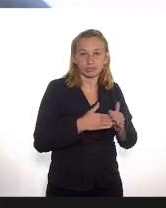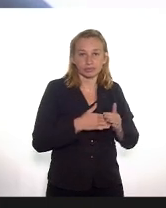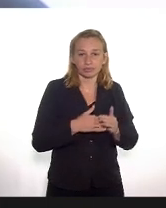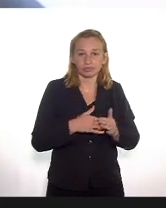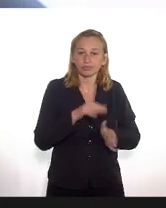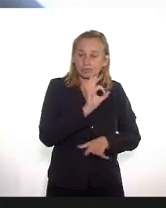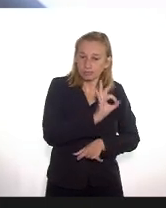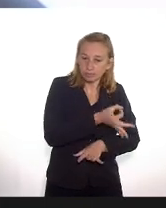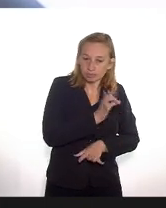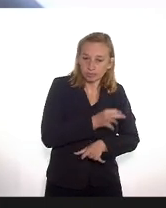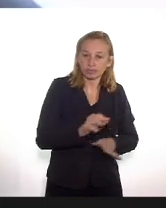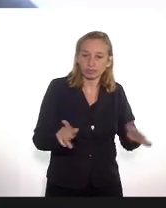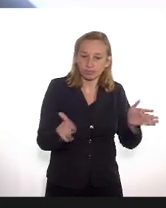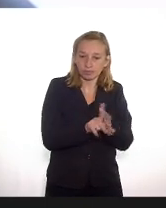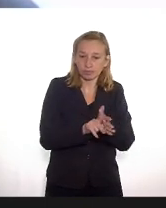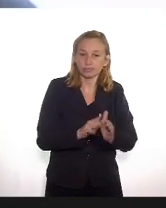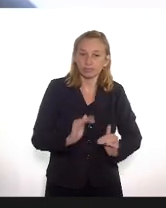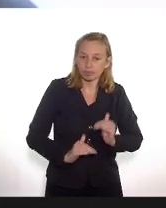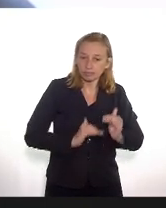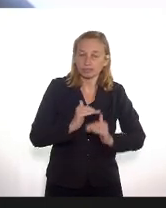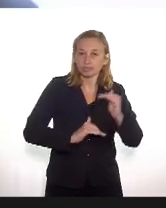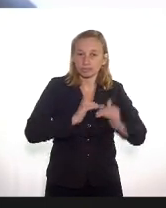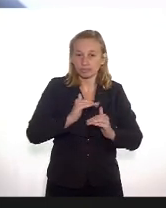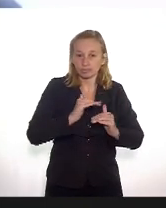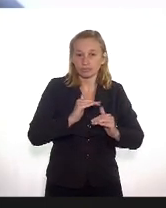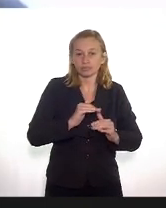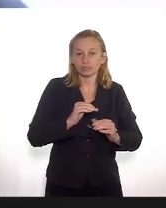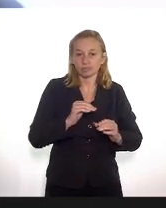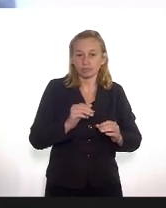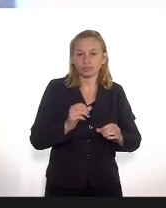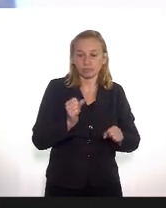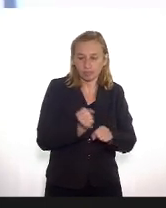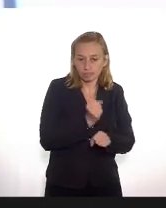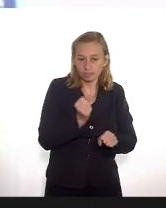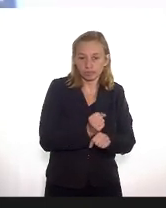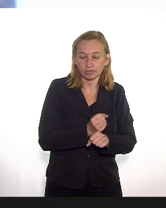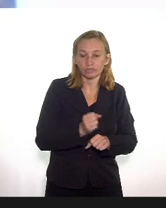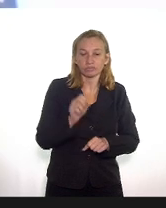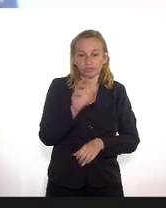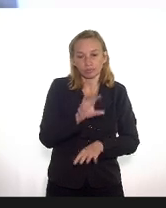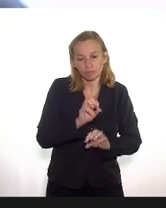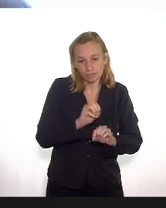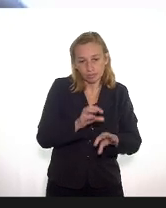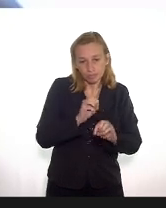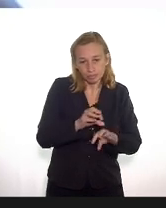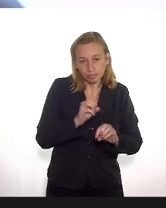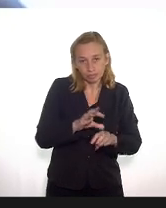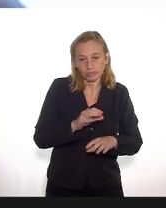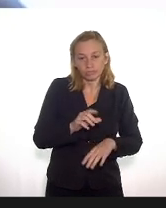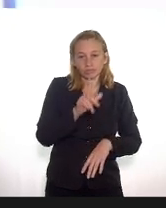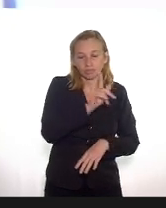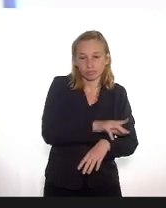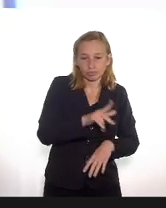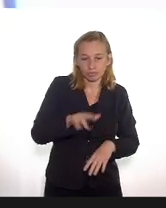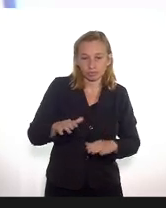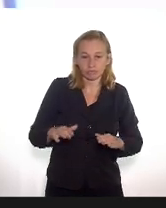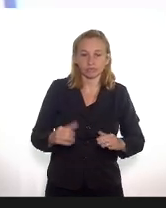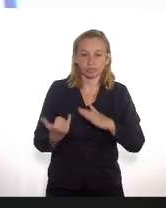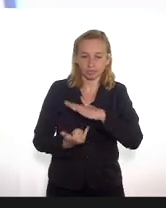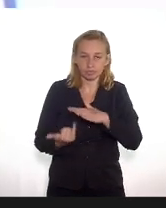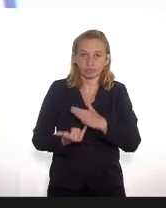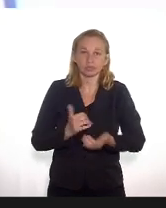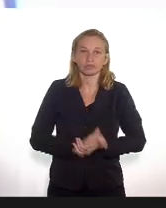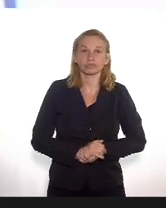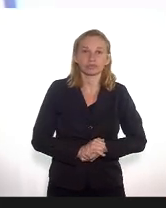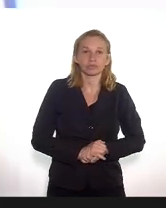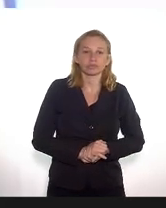de fato, fazem parte do processo de construção e consolidação da educação nas diferentes instituições.